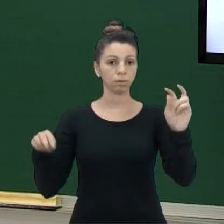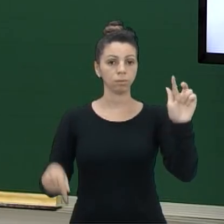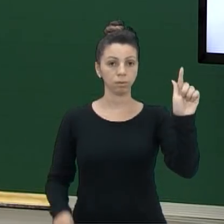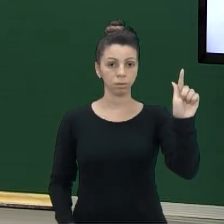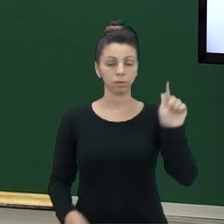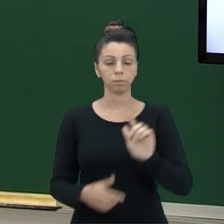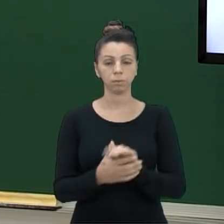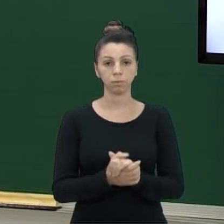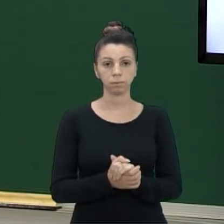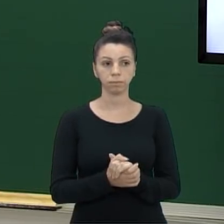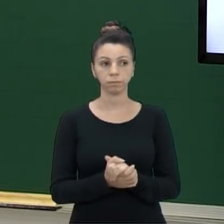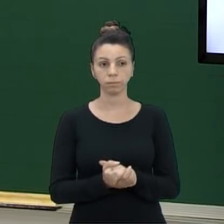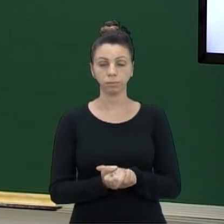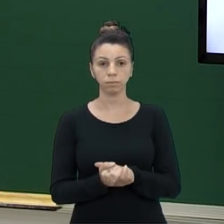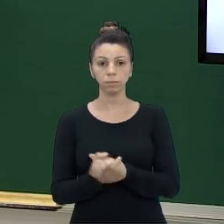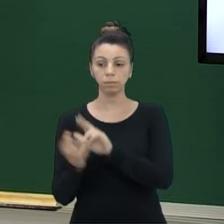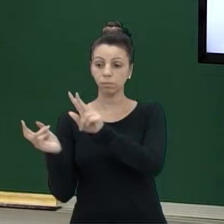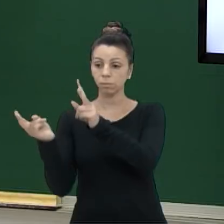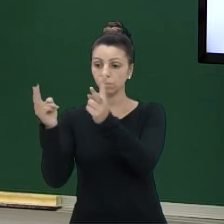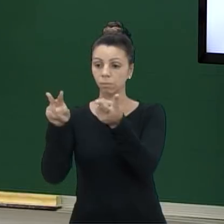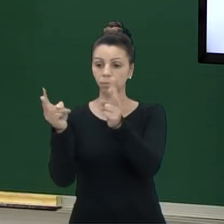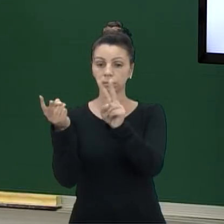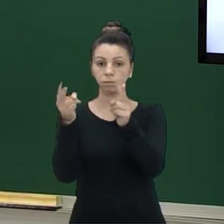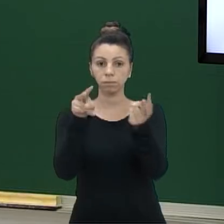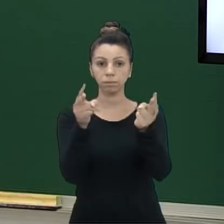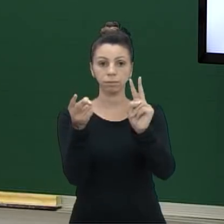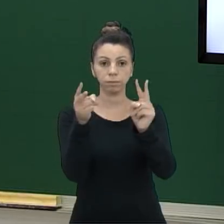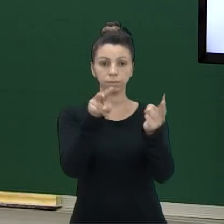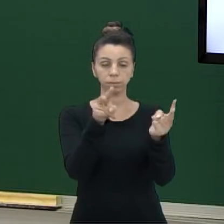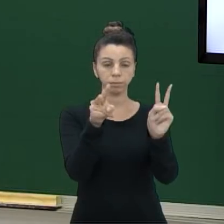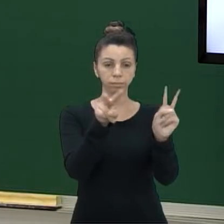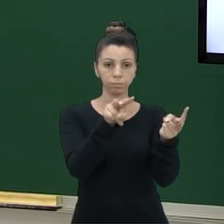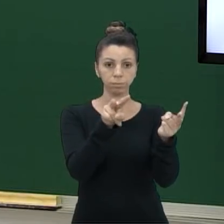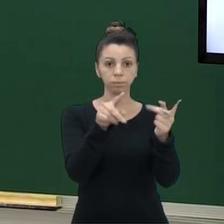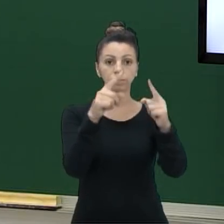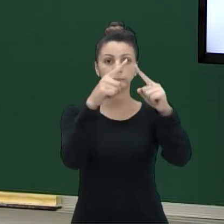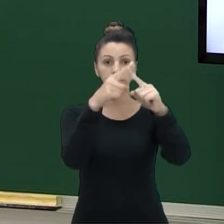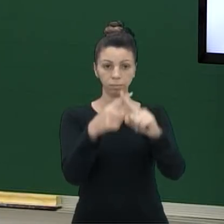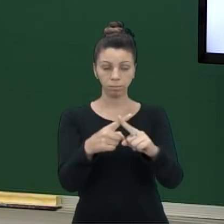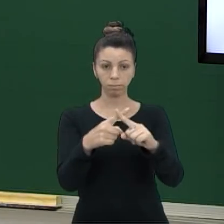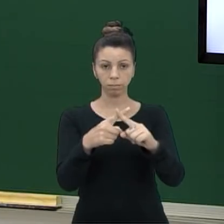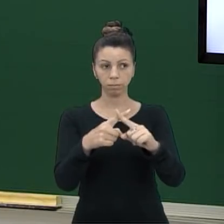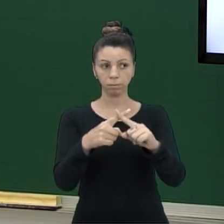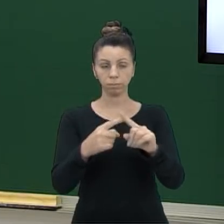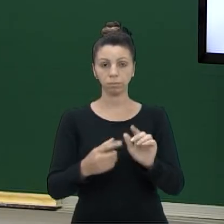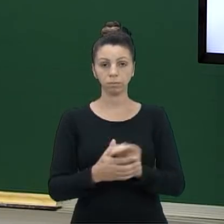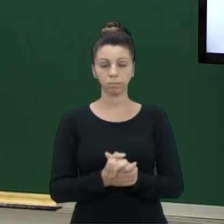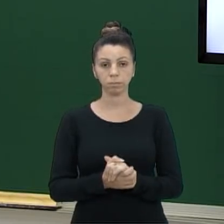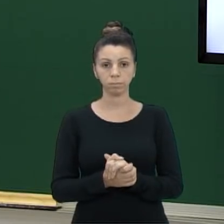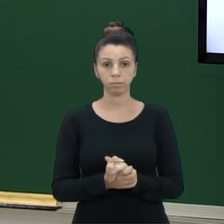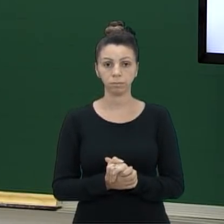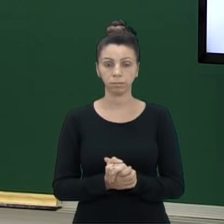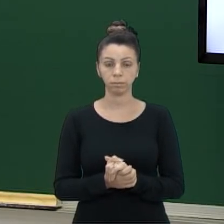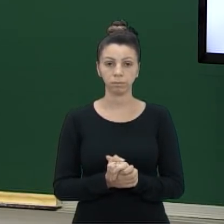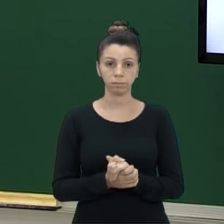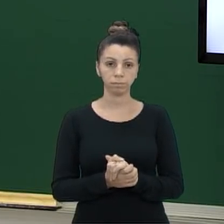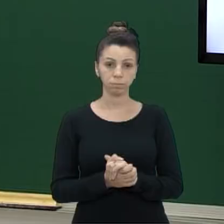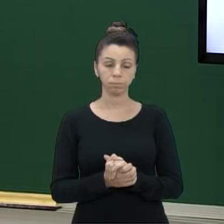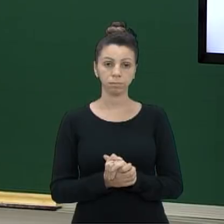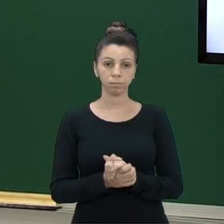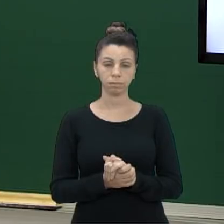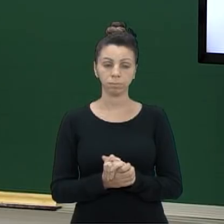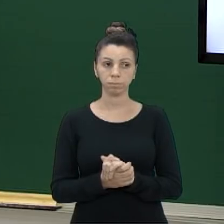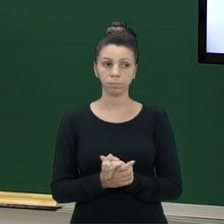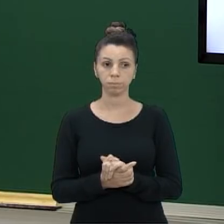para transformar, a gente tem que fazer toda essa multiplicação. Como são todas de multiplicações de 10, a